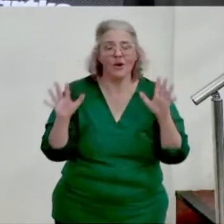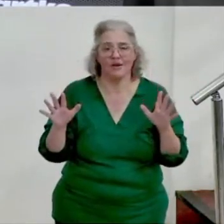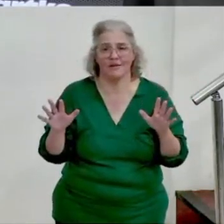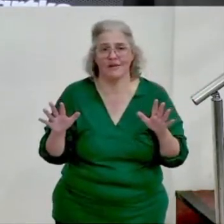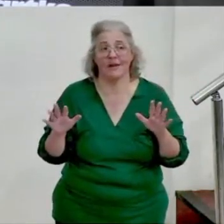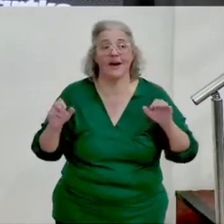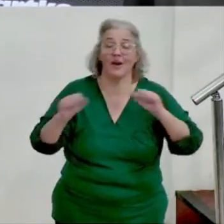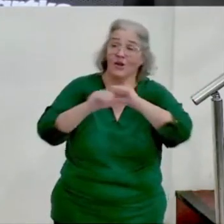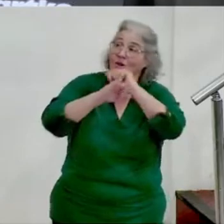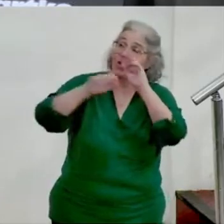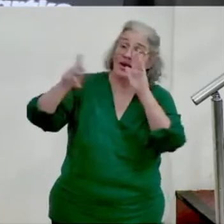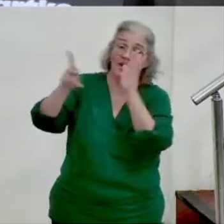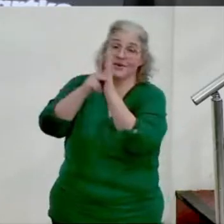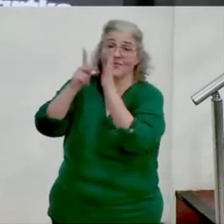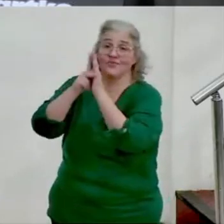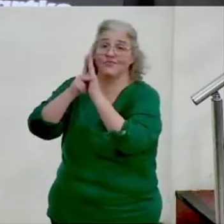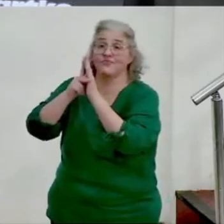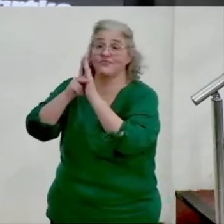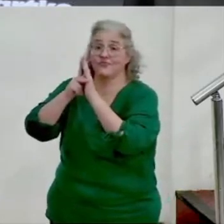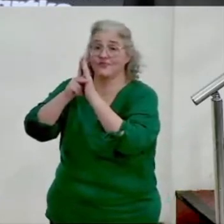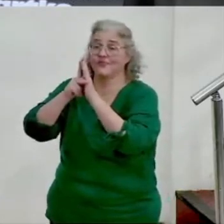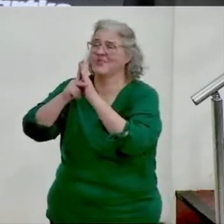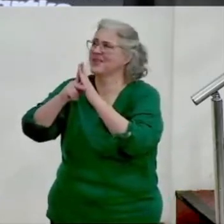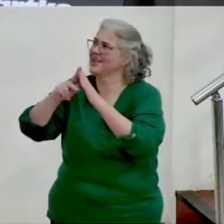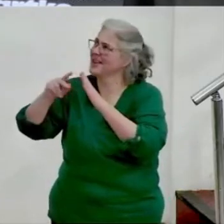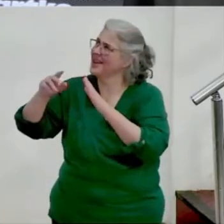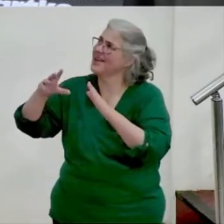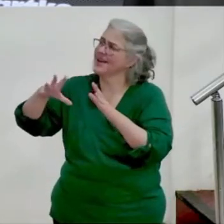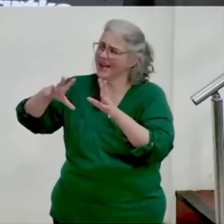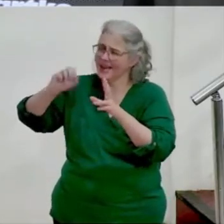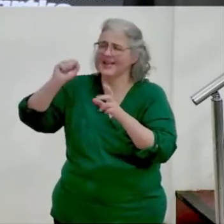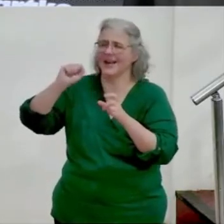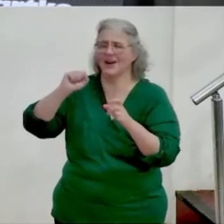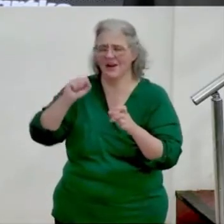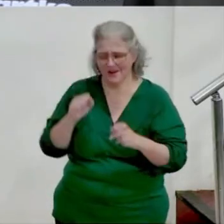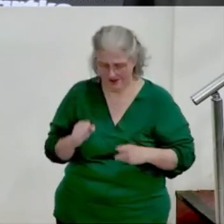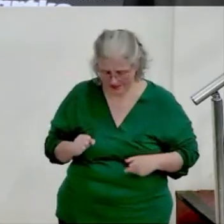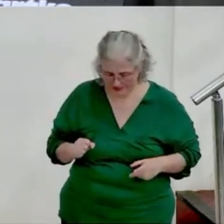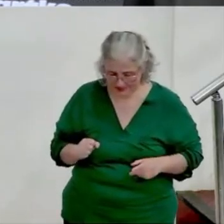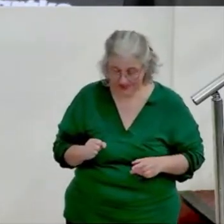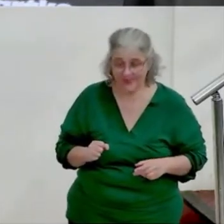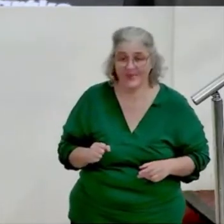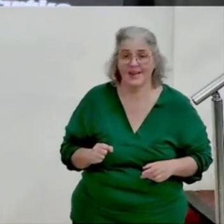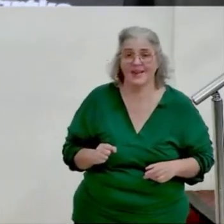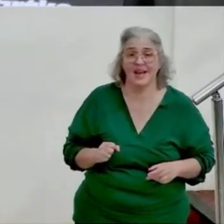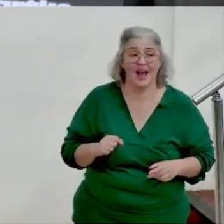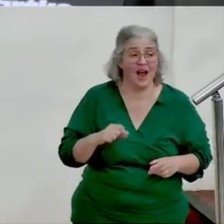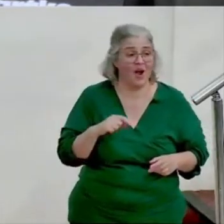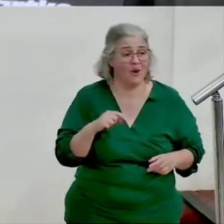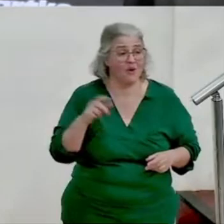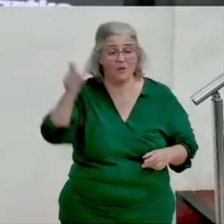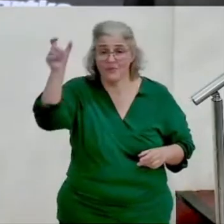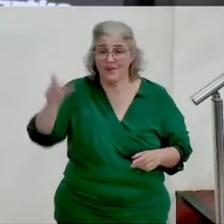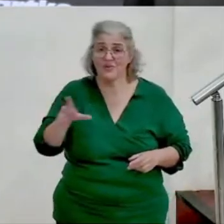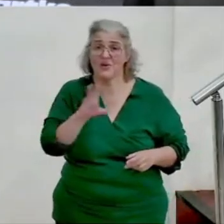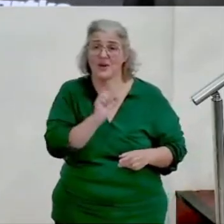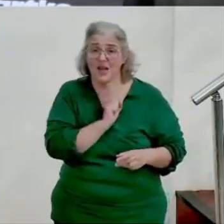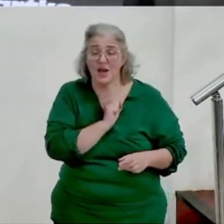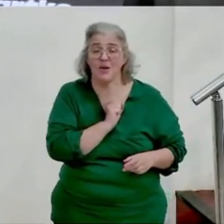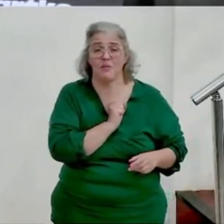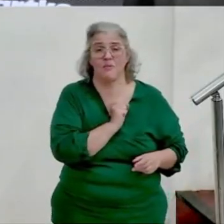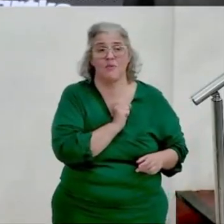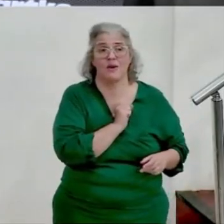própria glória, é a fonte do seu ódio contra o mal. Alguém que ama o bem não pode amar